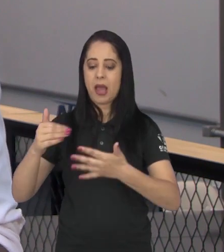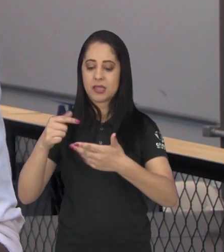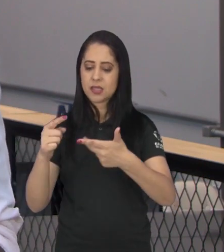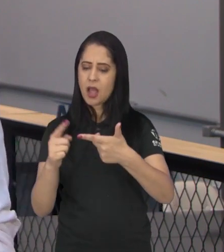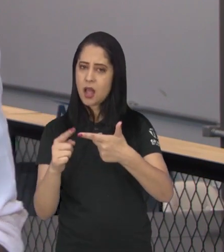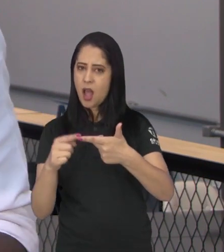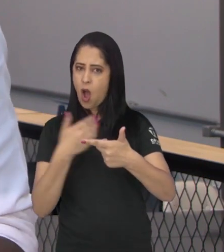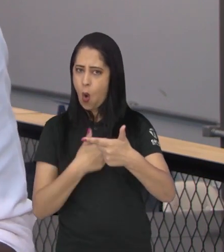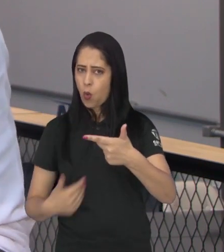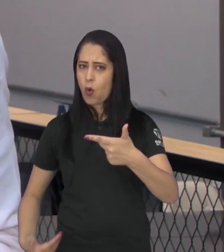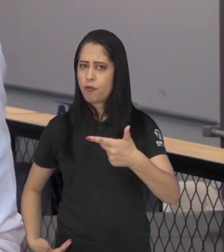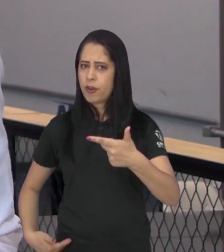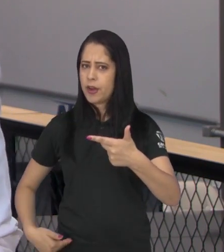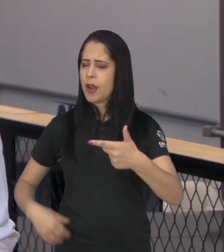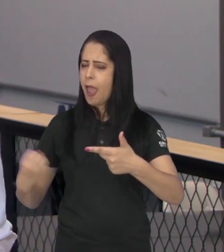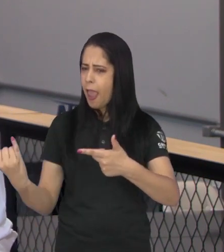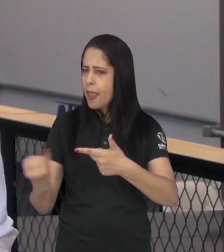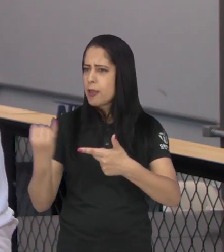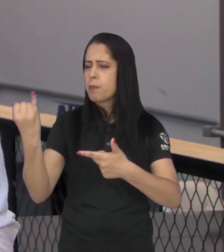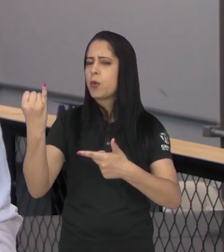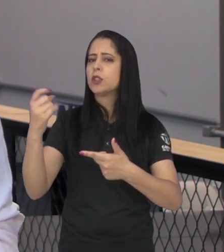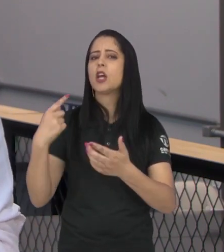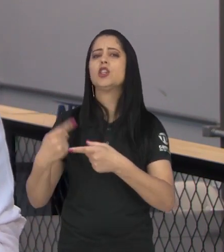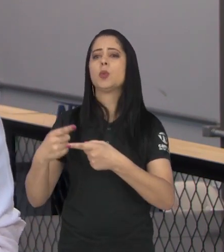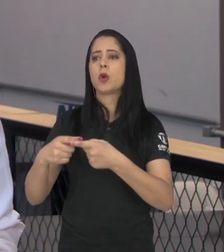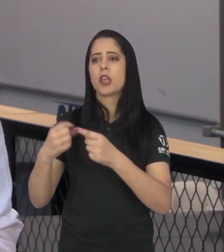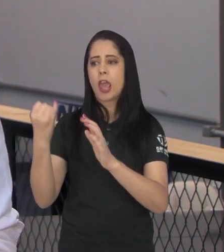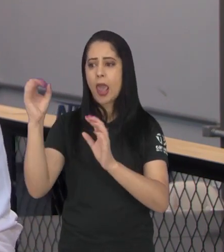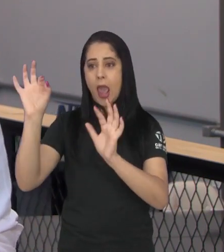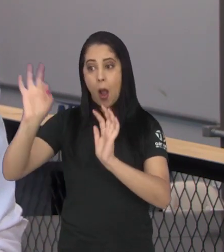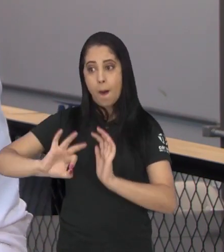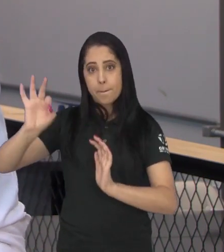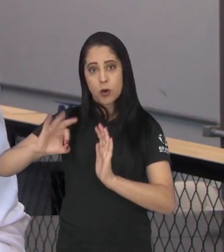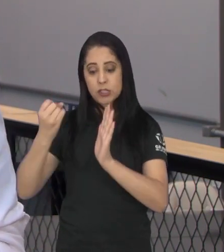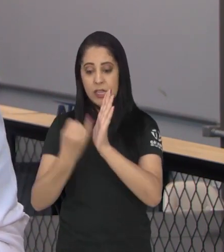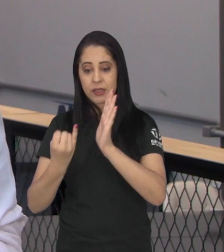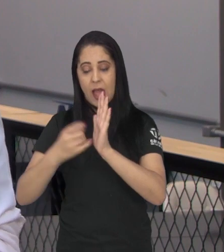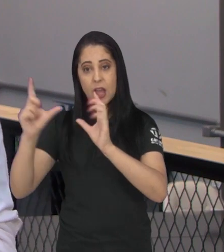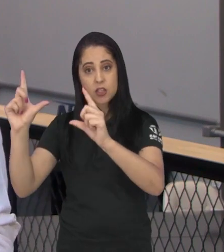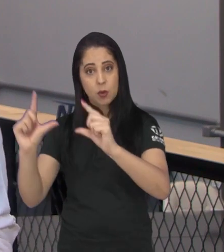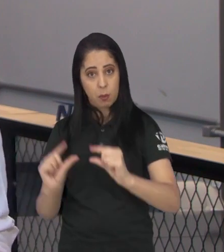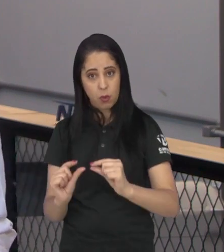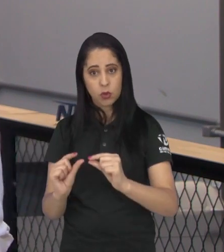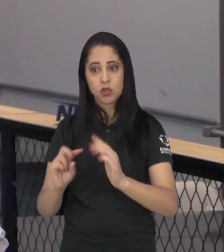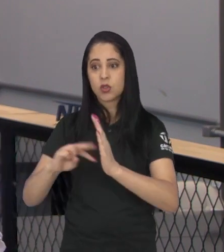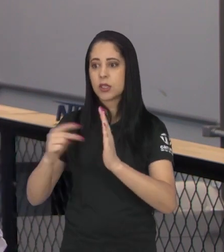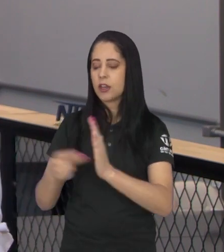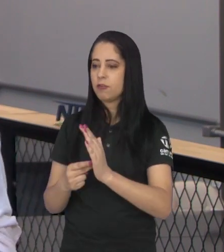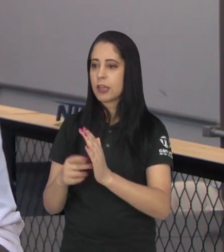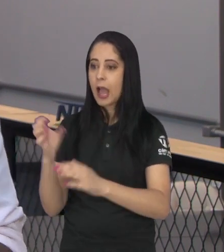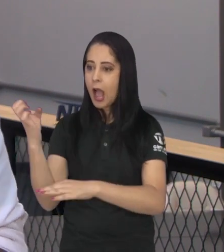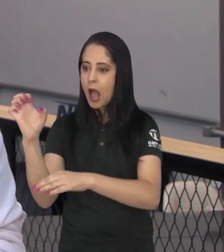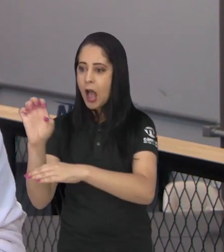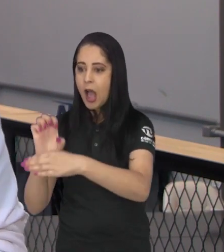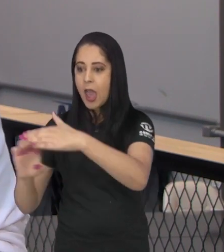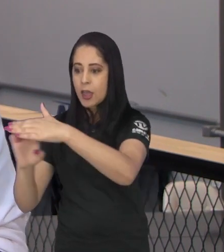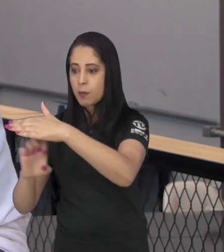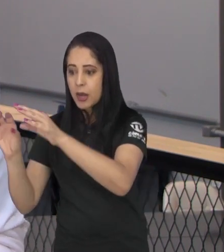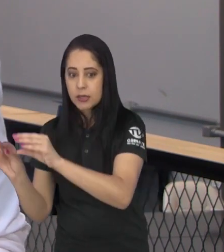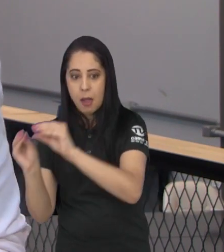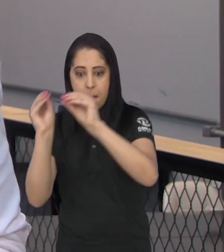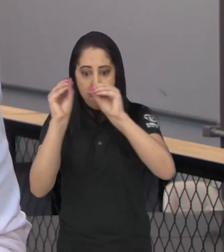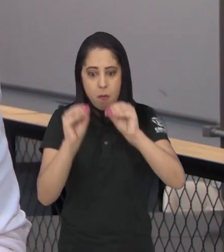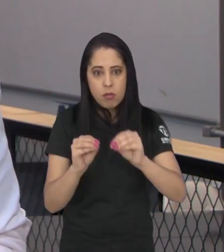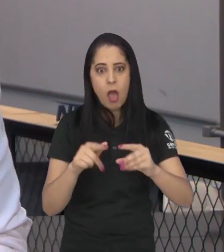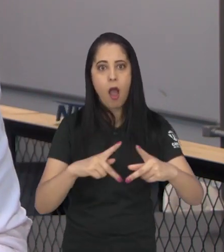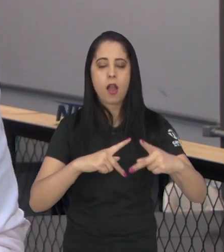é fundamental essa ação que foi tomada, a redução desse imposto. Por quê? Ele é um incentivo para atrair novas empresas